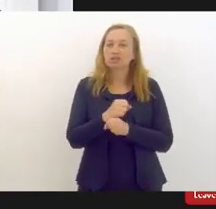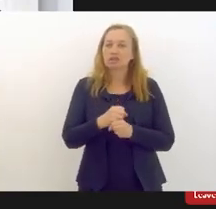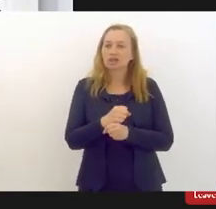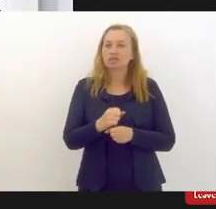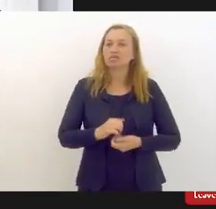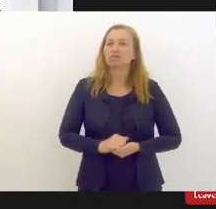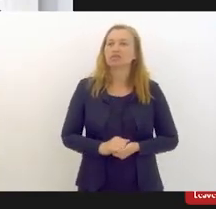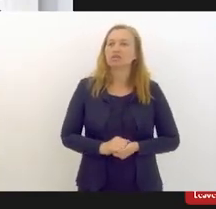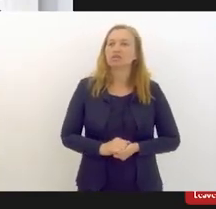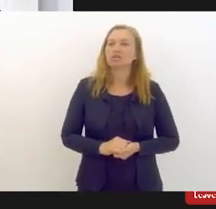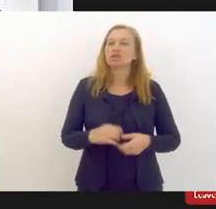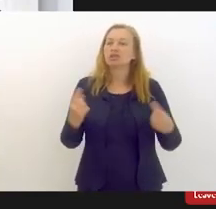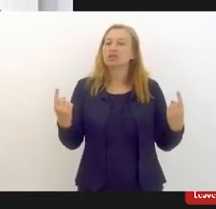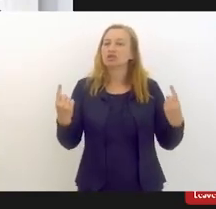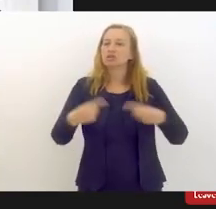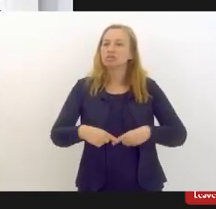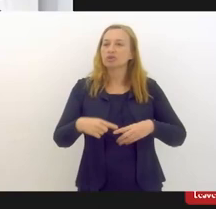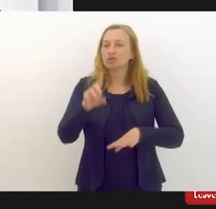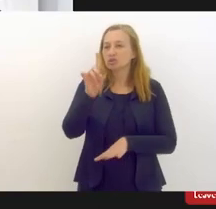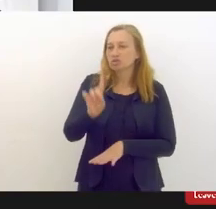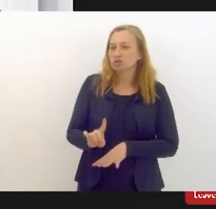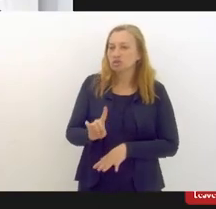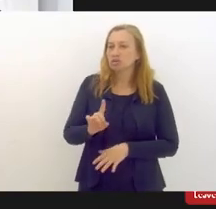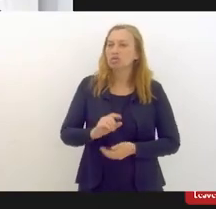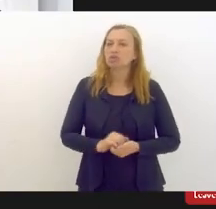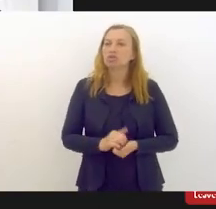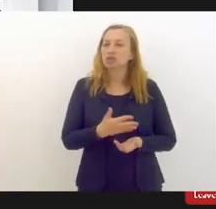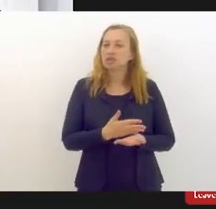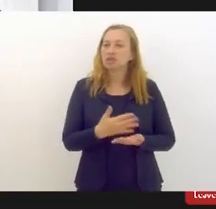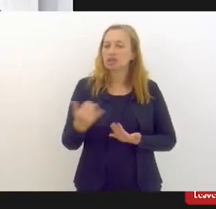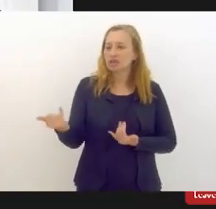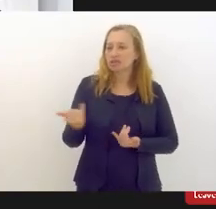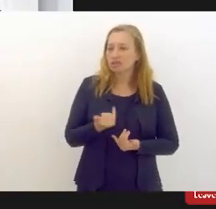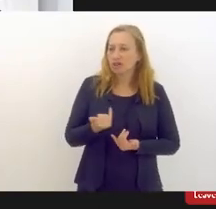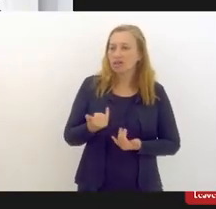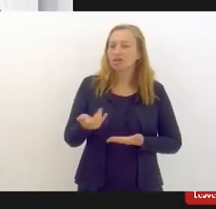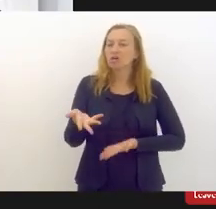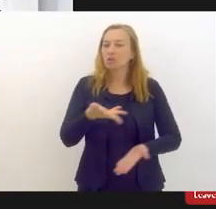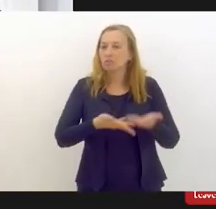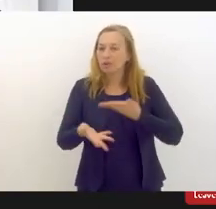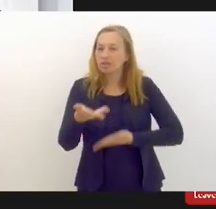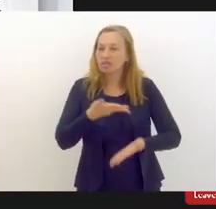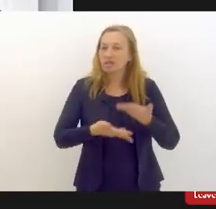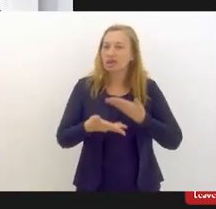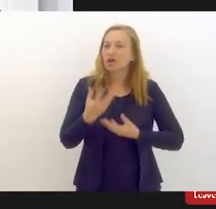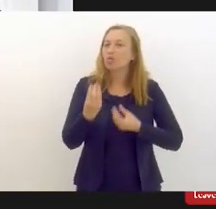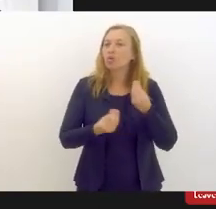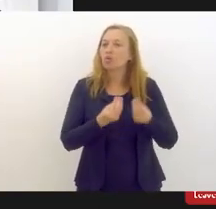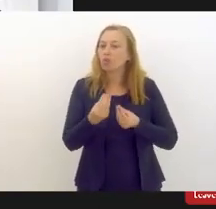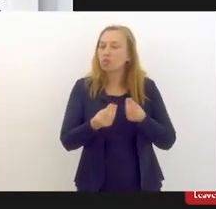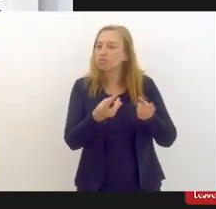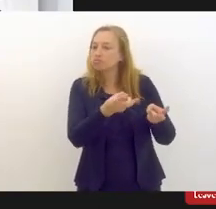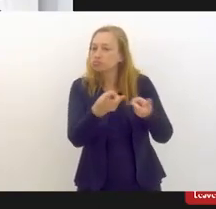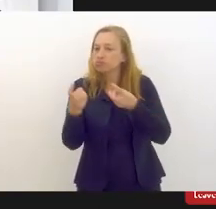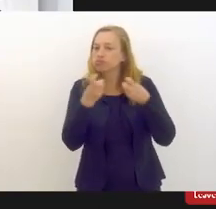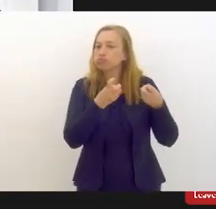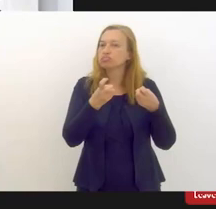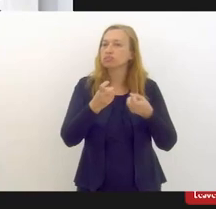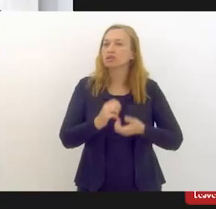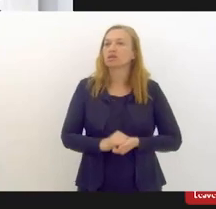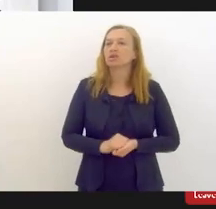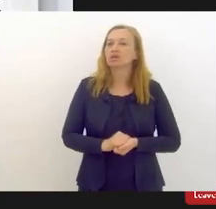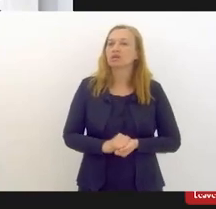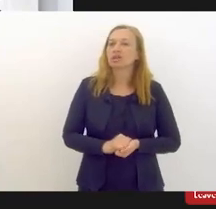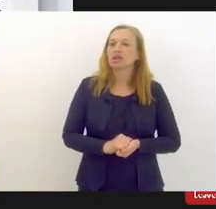muito escutando os diretores, né, que diziam para a gente, né, compartilhavam com a gente como é que eles estavam percebendo